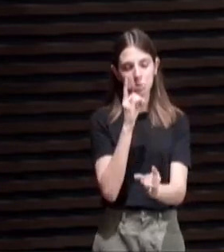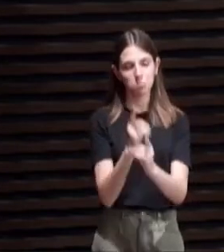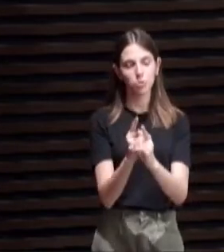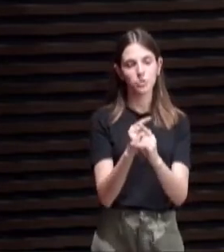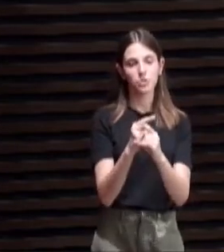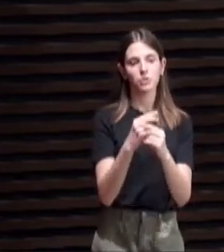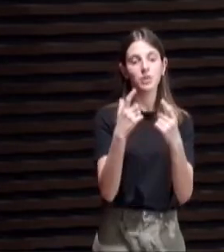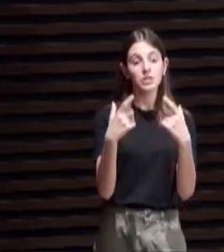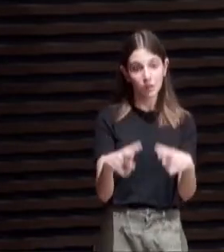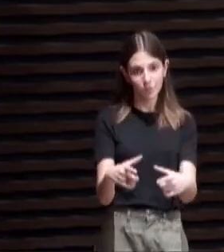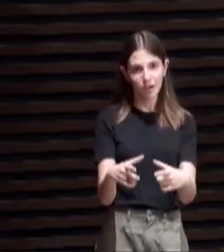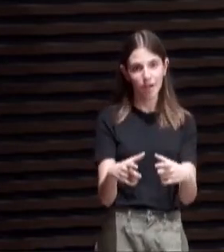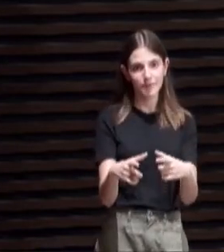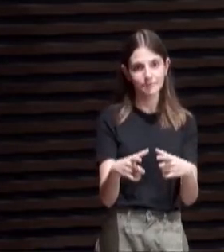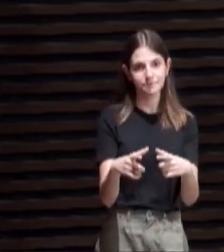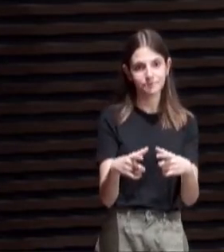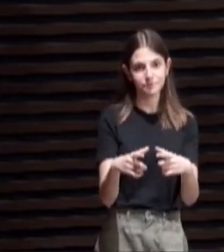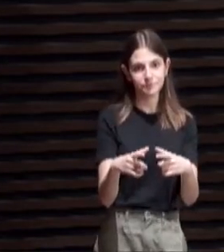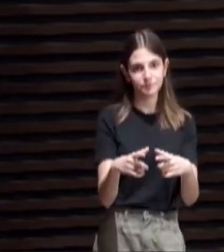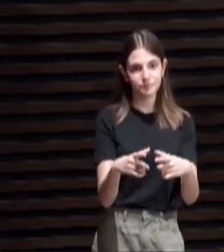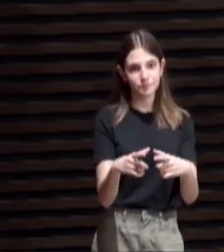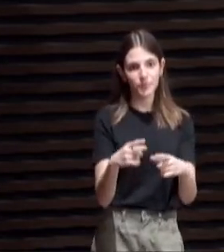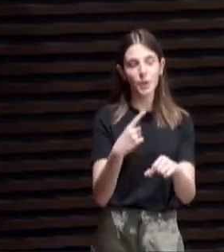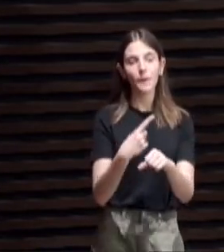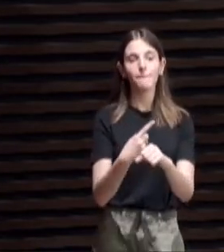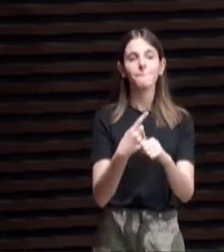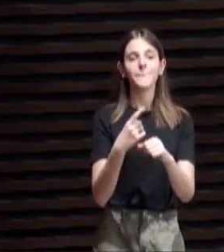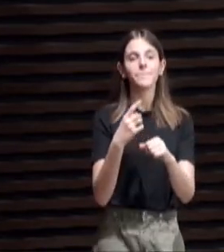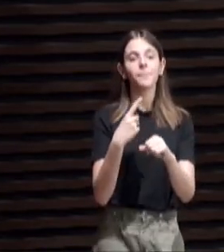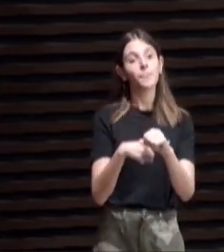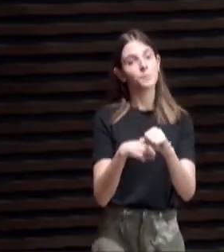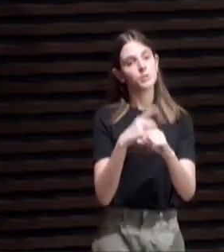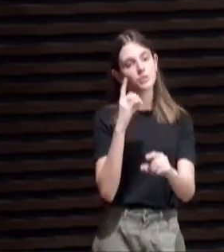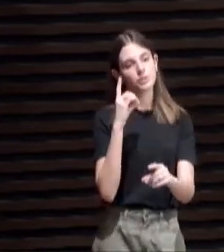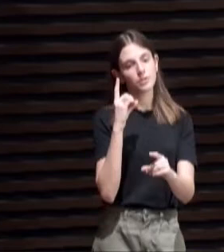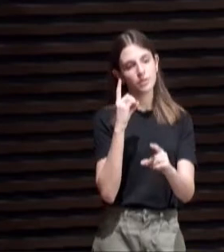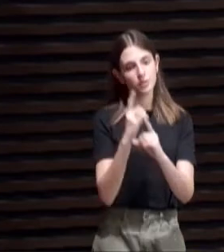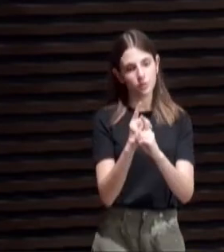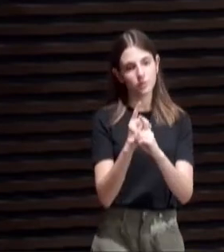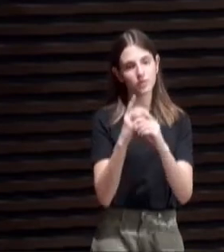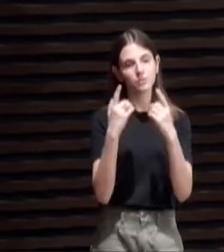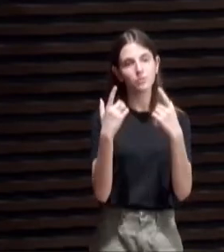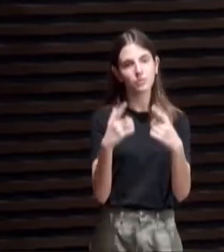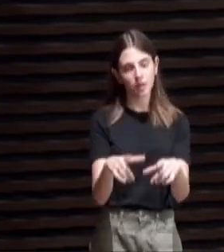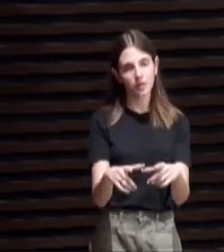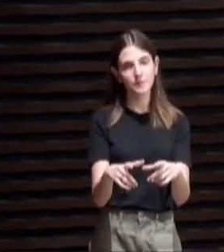ímpios, quando encontram um lugar, descobrem que ele é uma pessoa.